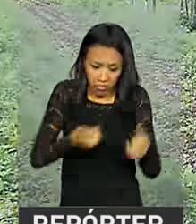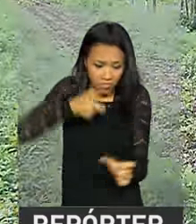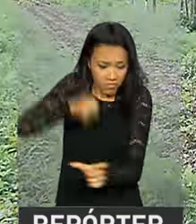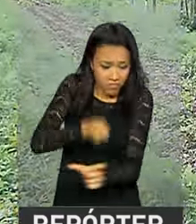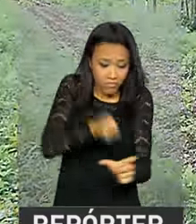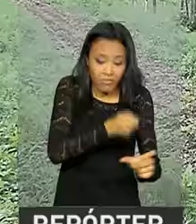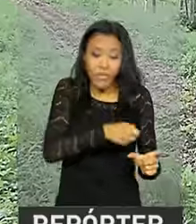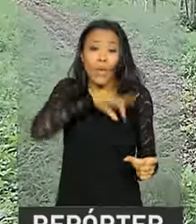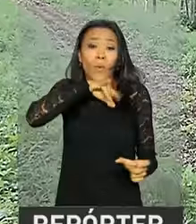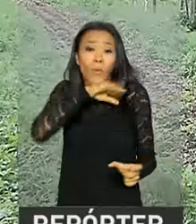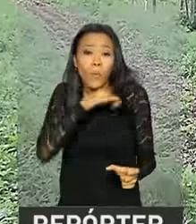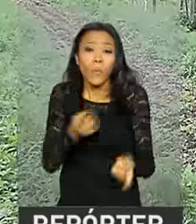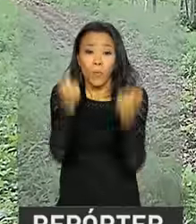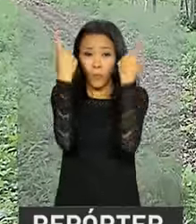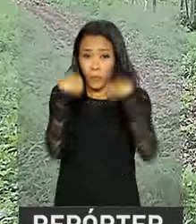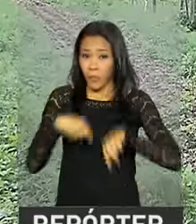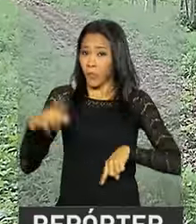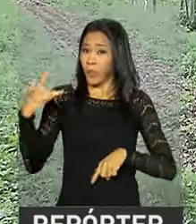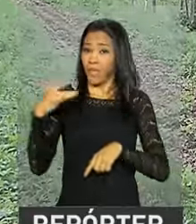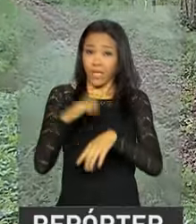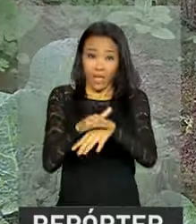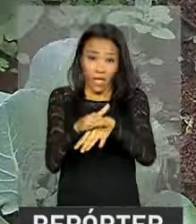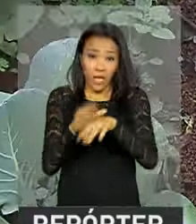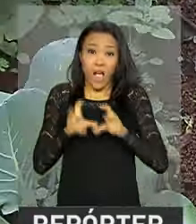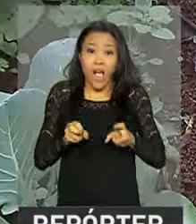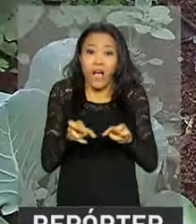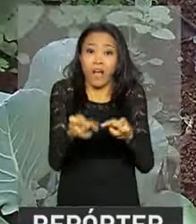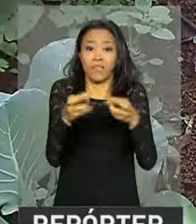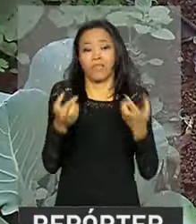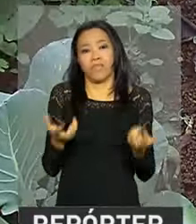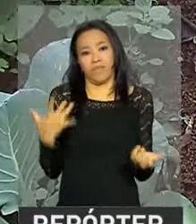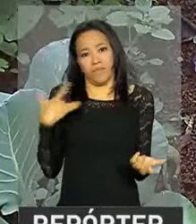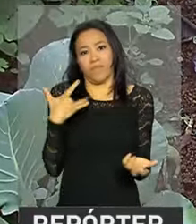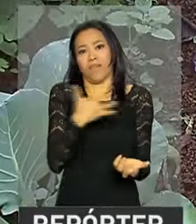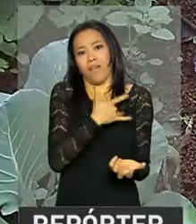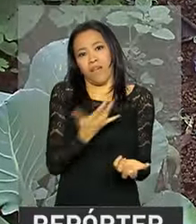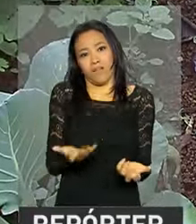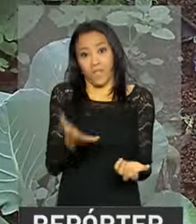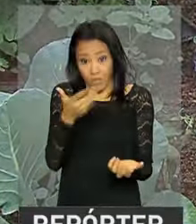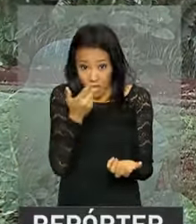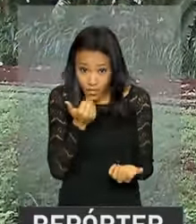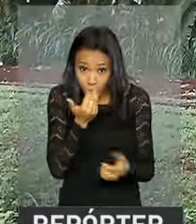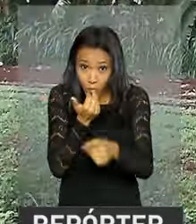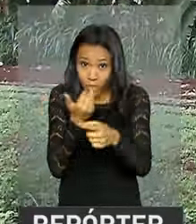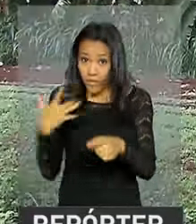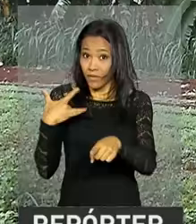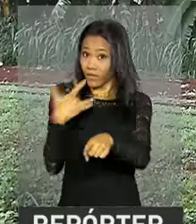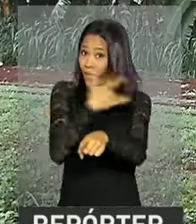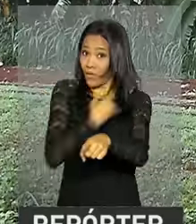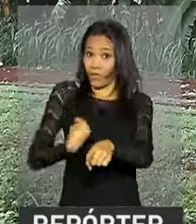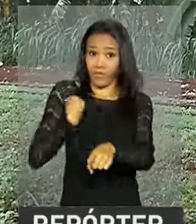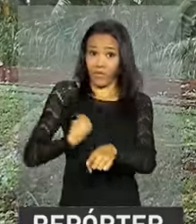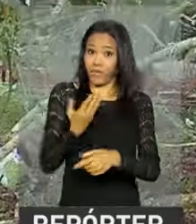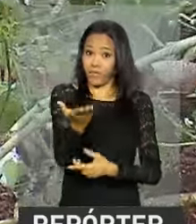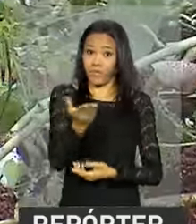ruim, causa mal, dá doença, dá câncer. Então, o orgânico é saúde, é vida.